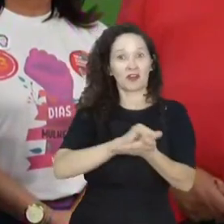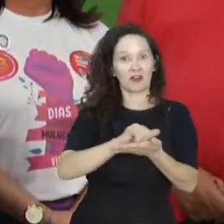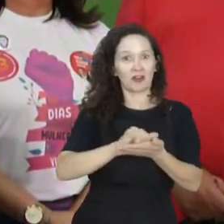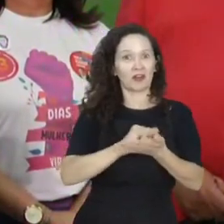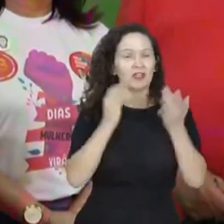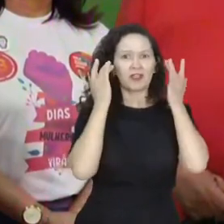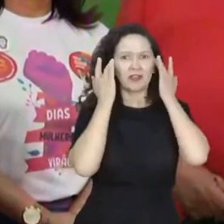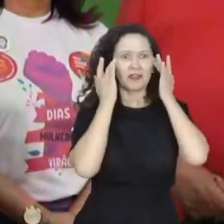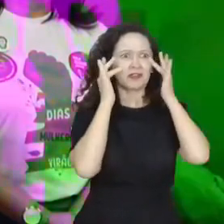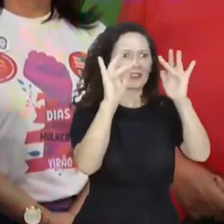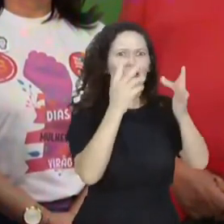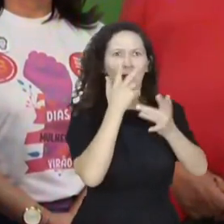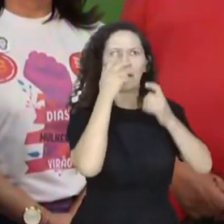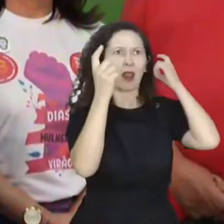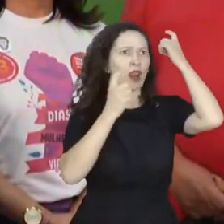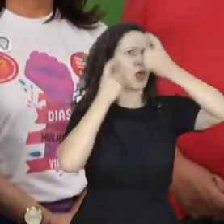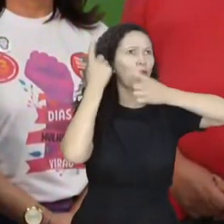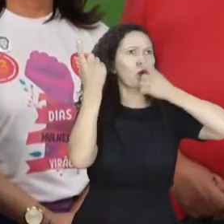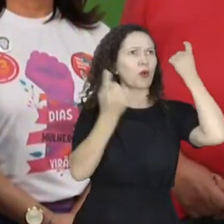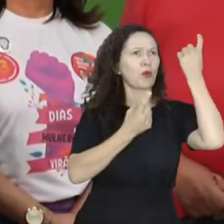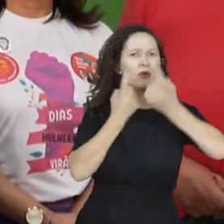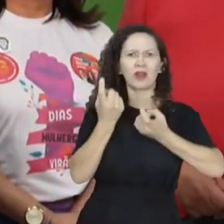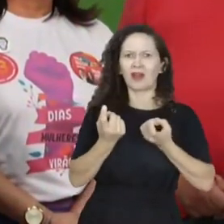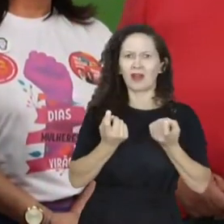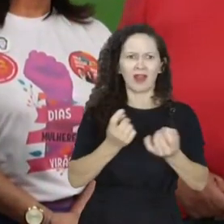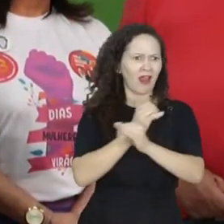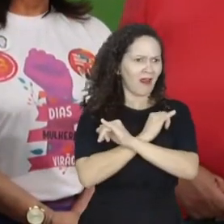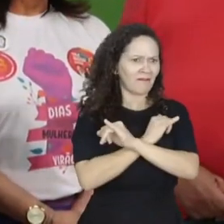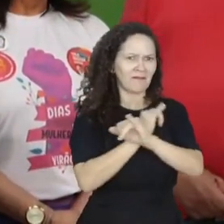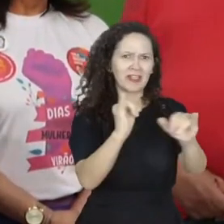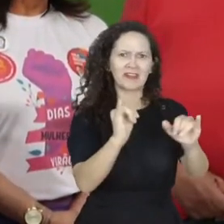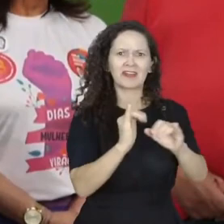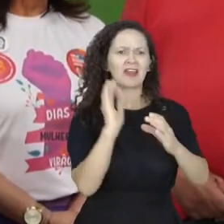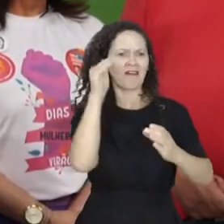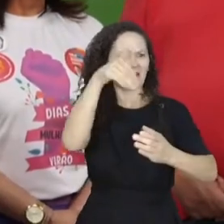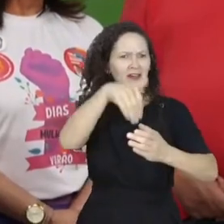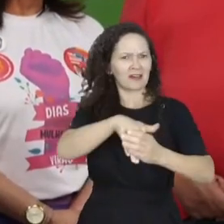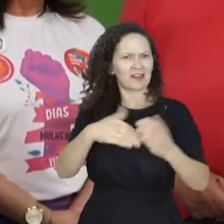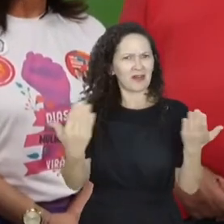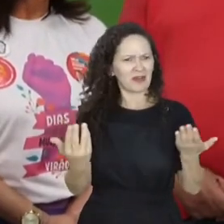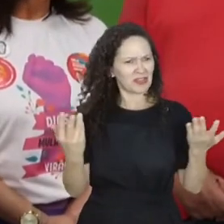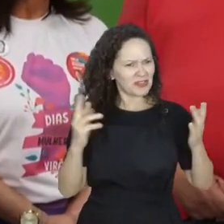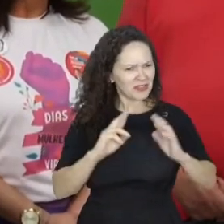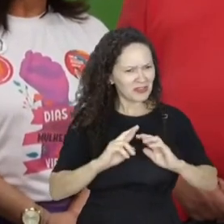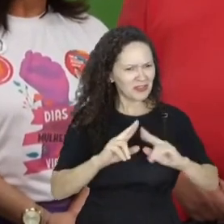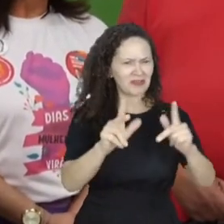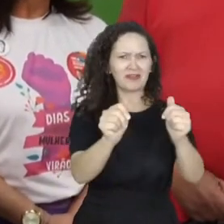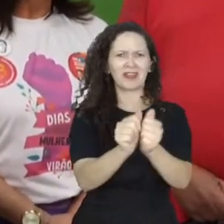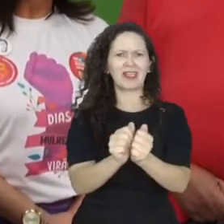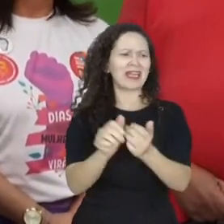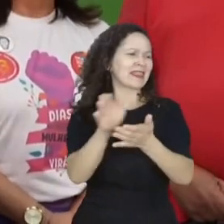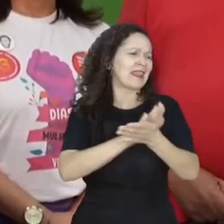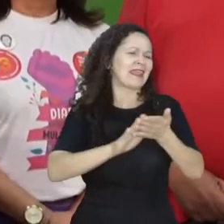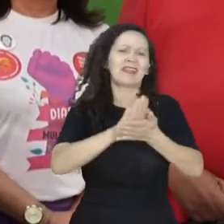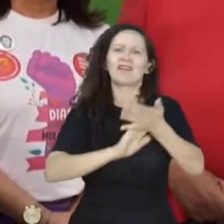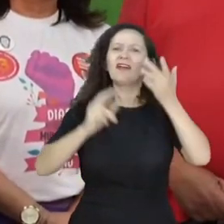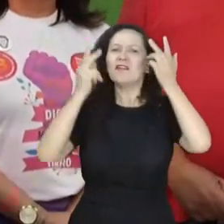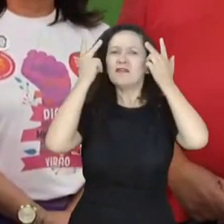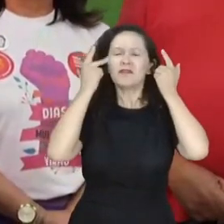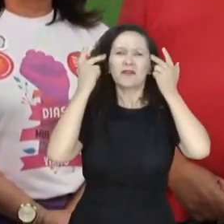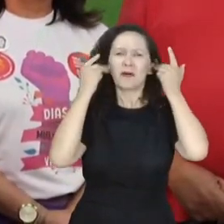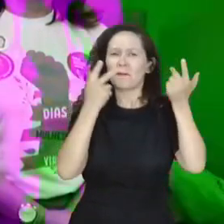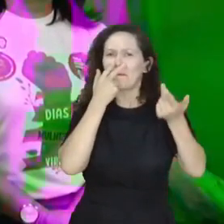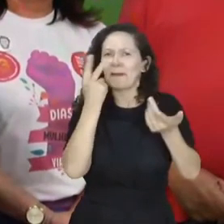uma insanidade, é com esse homem que a gente está disputando uma eleição totalmente anormal, né? Com a utilização de tudo